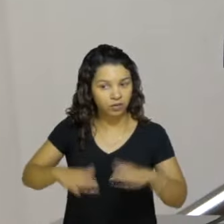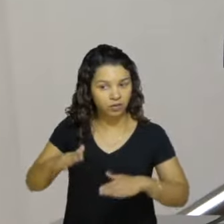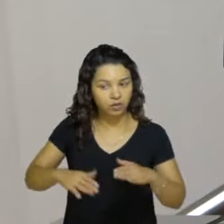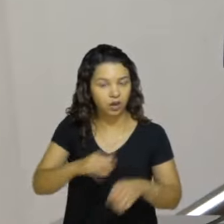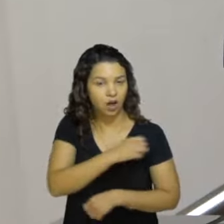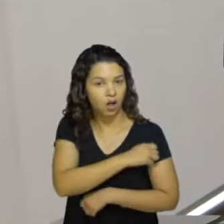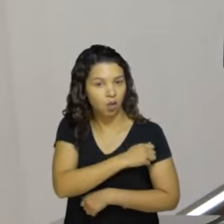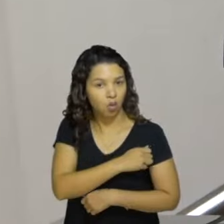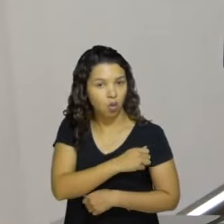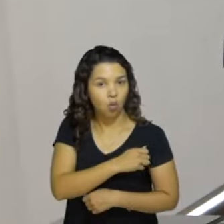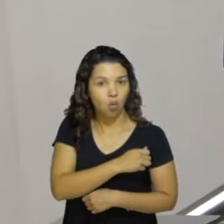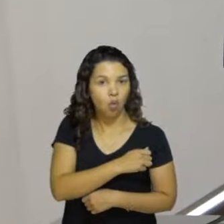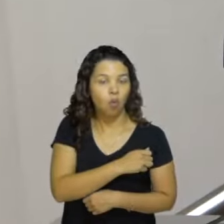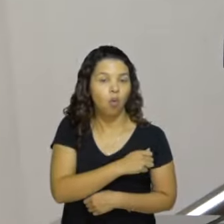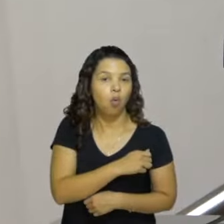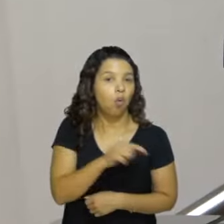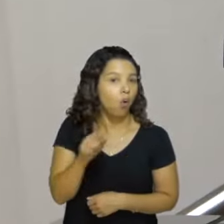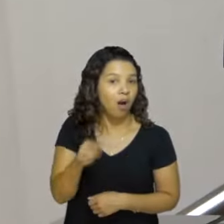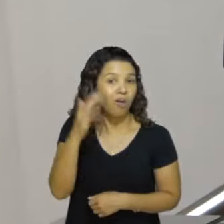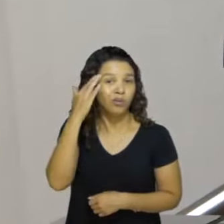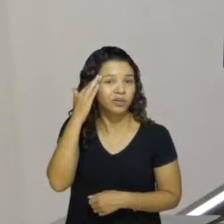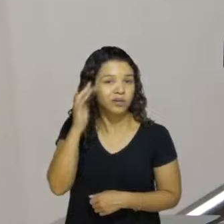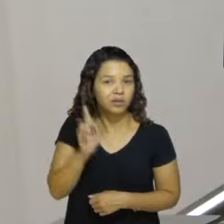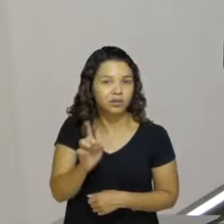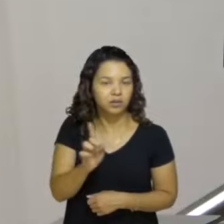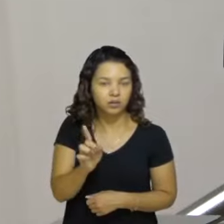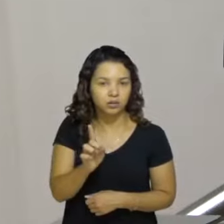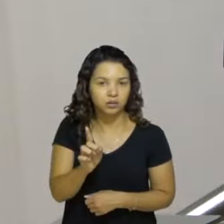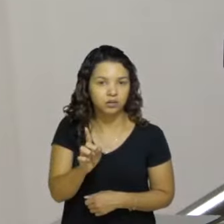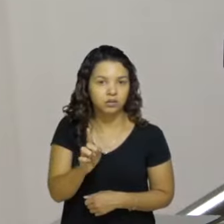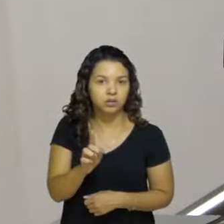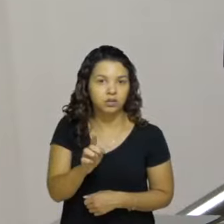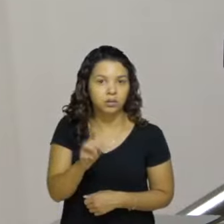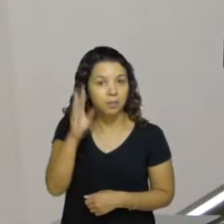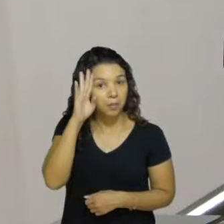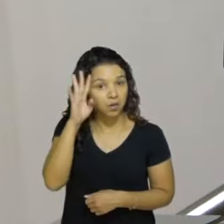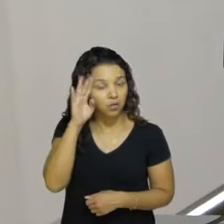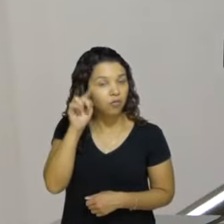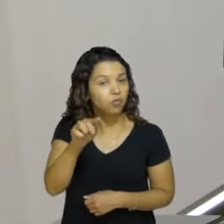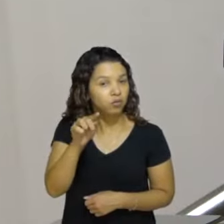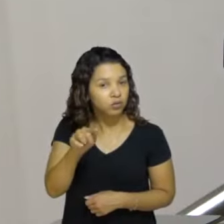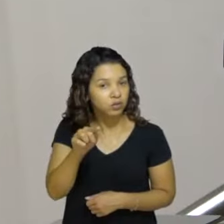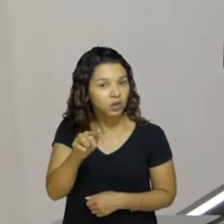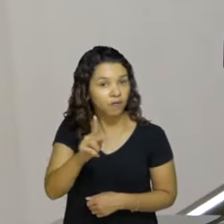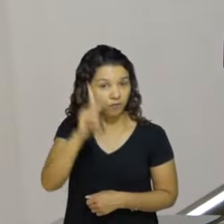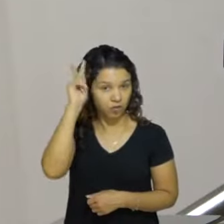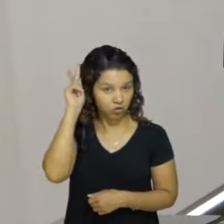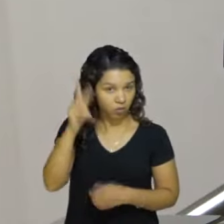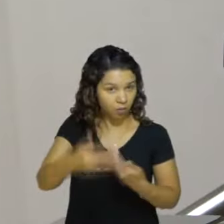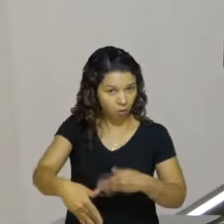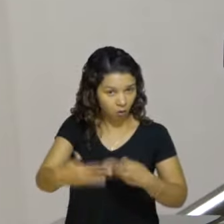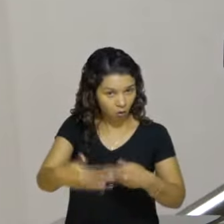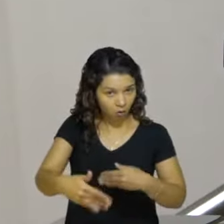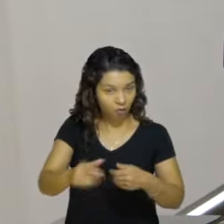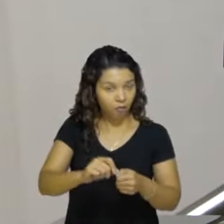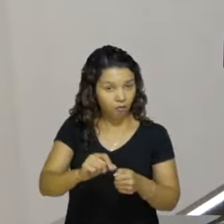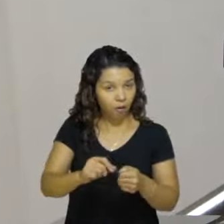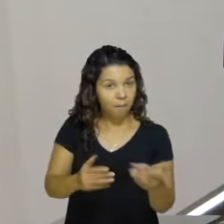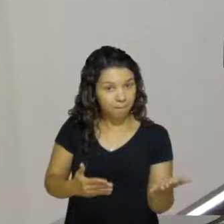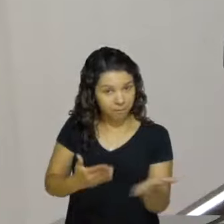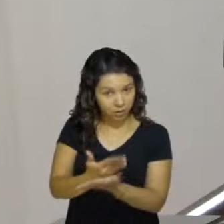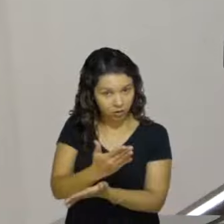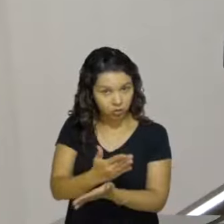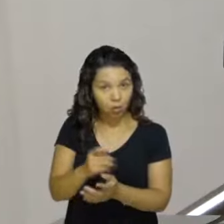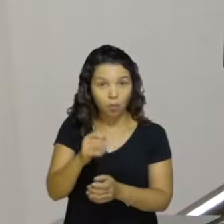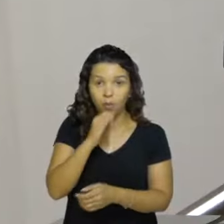com jovens, eles não entenderam ainda muito bem. Imagine, você faz o vestibular, tu passou no curso, por exemplo, de